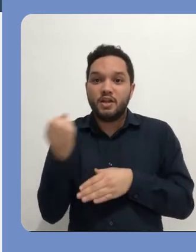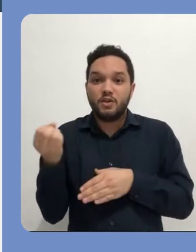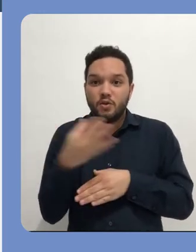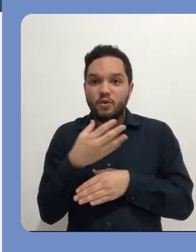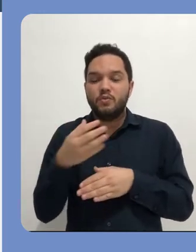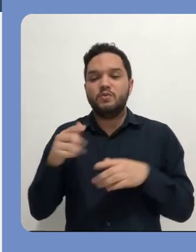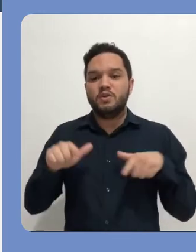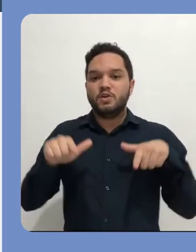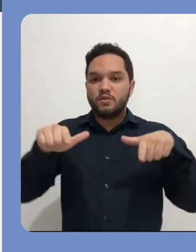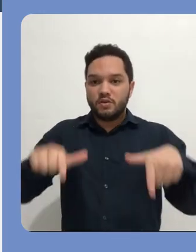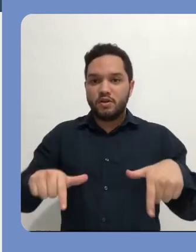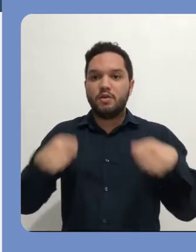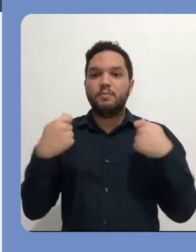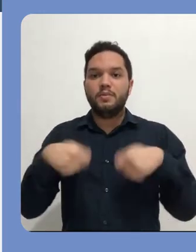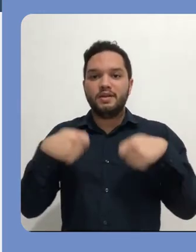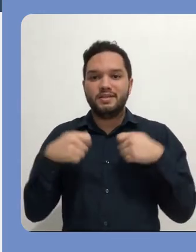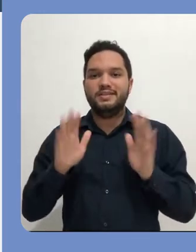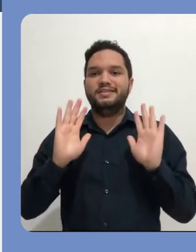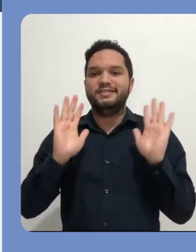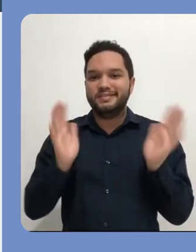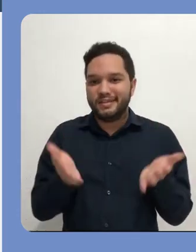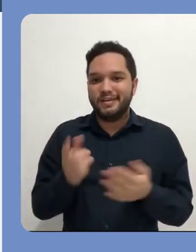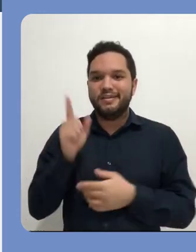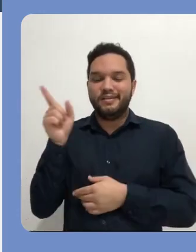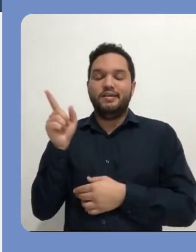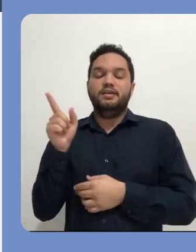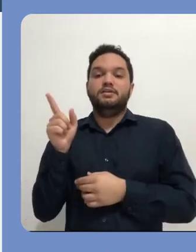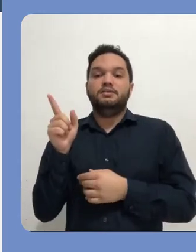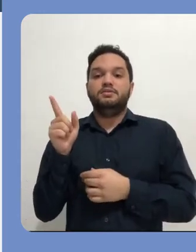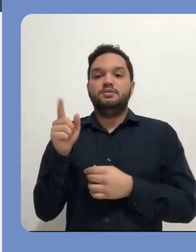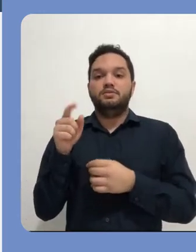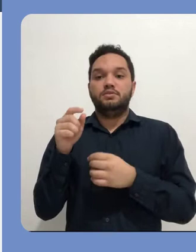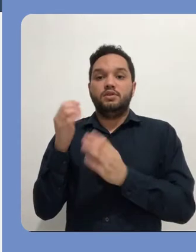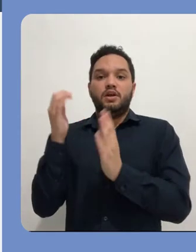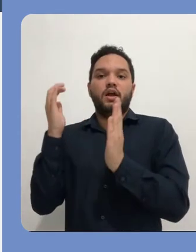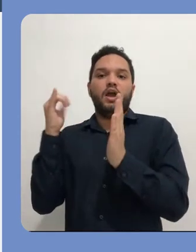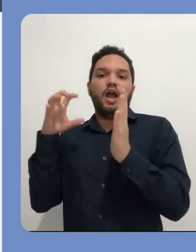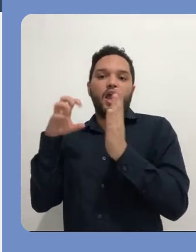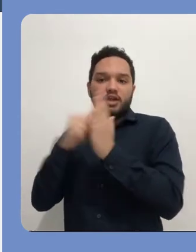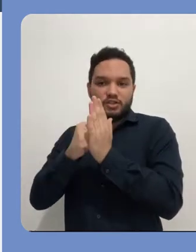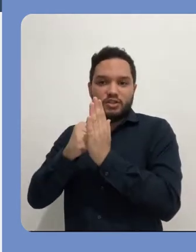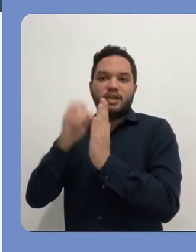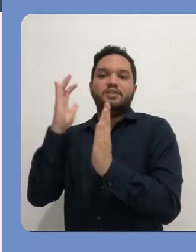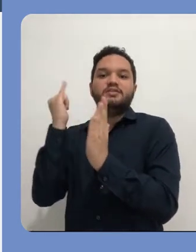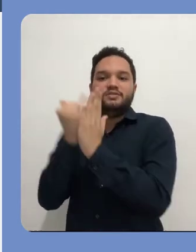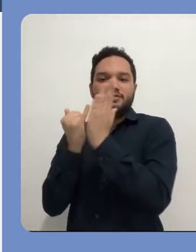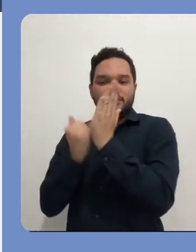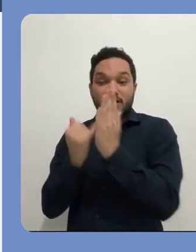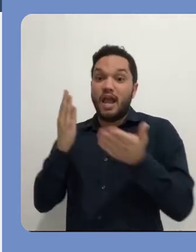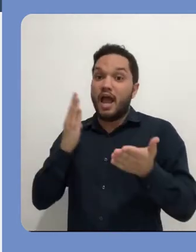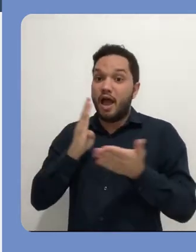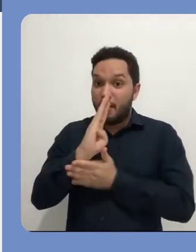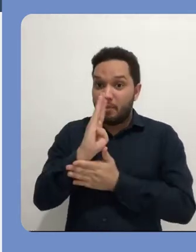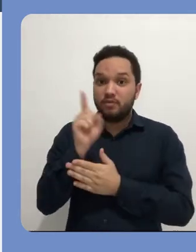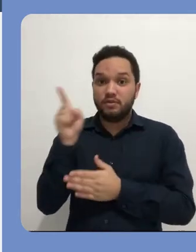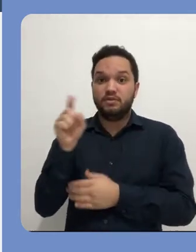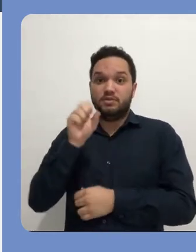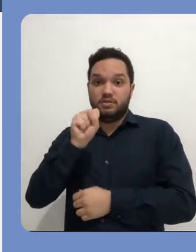Para criar um novo certificado, você precisa ter uma atividade de extensão